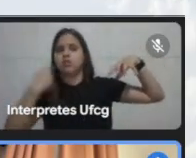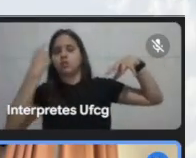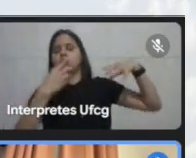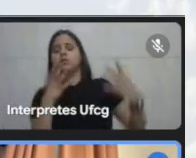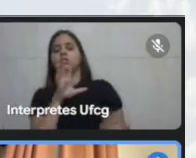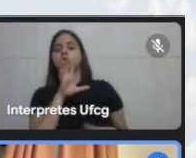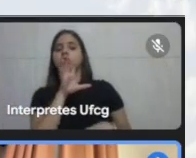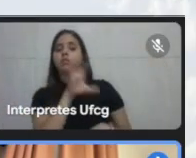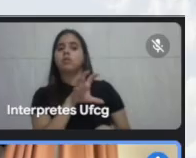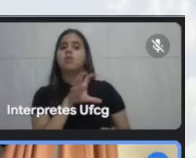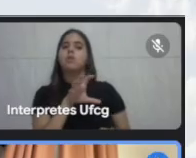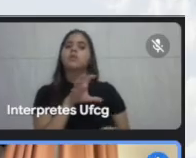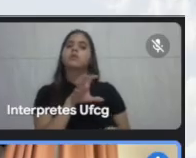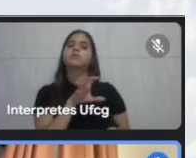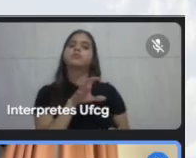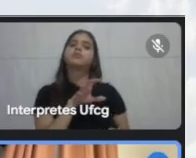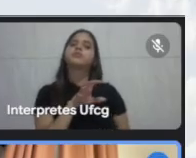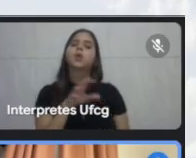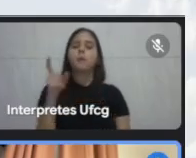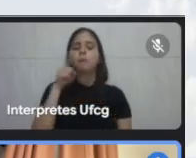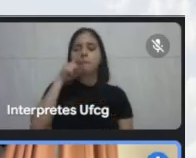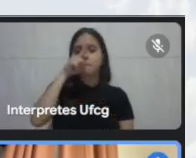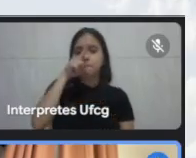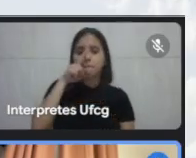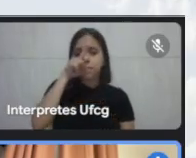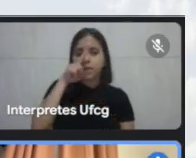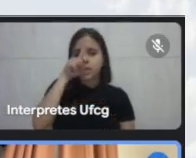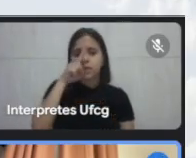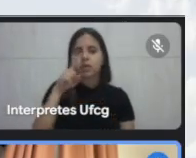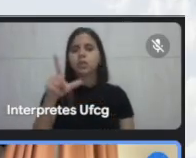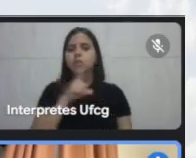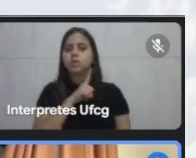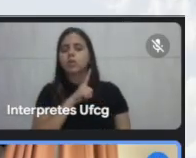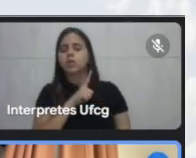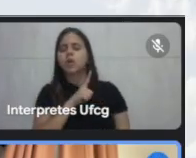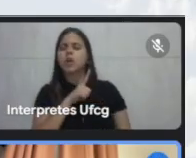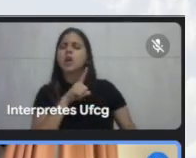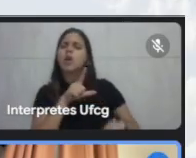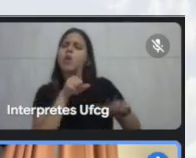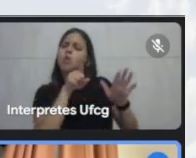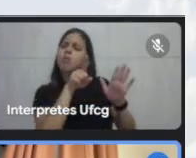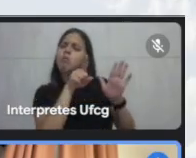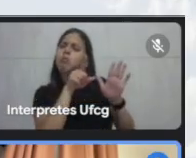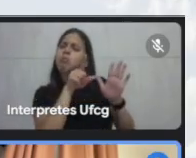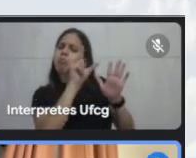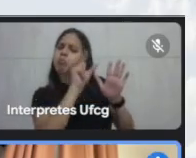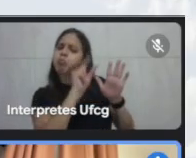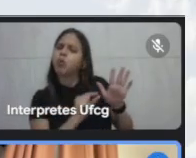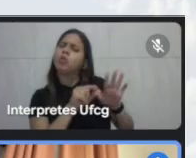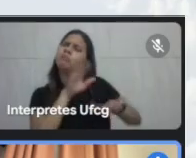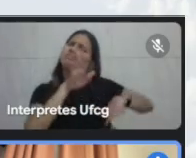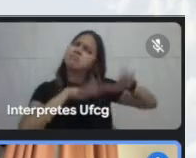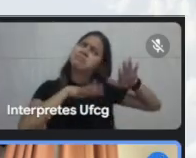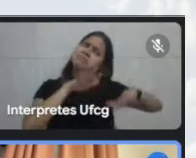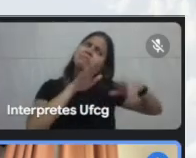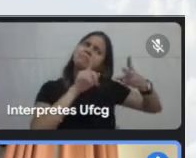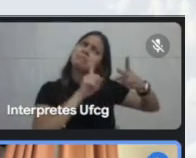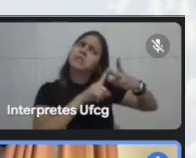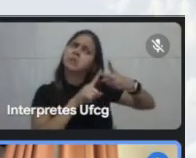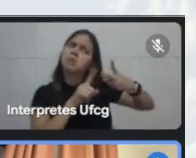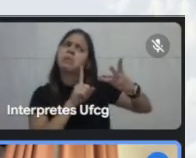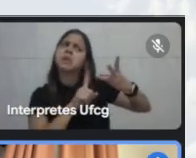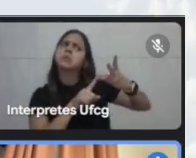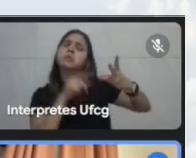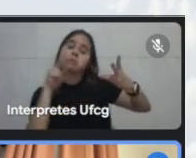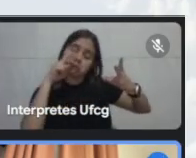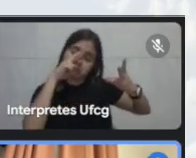Aqui são os graus de perigo que a gente conseguiu analisar: baixo, moderado, significante e extremo. Então, para tempos de retorno de 5 anos, com